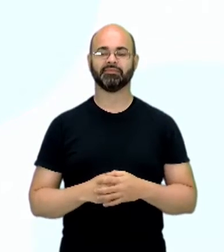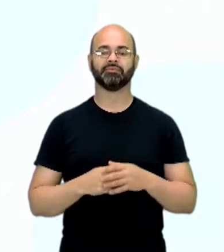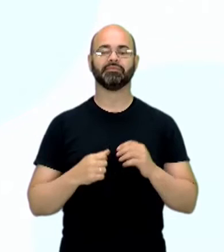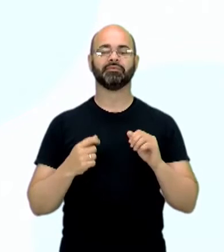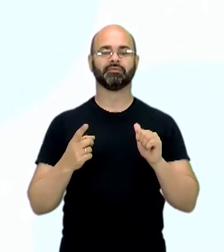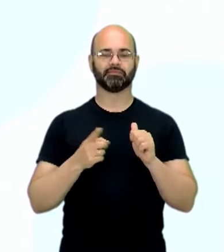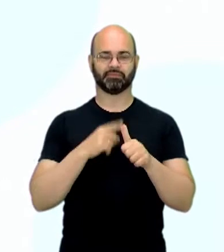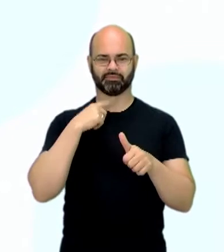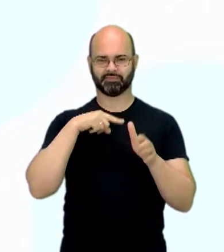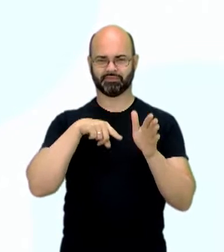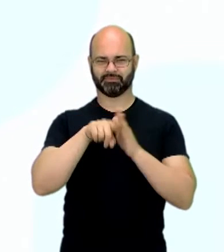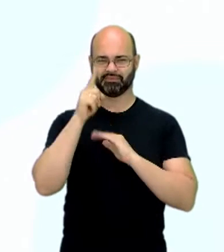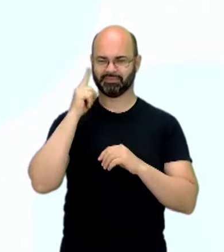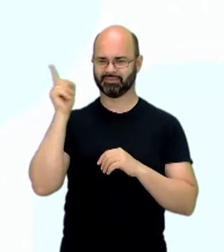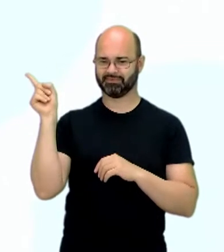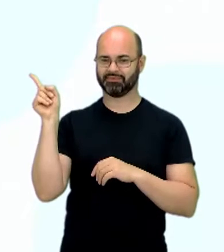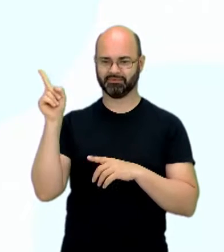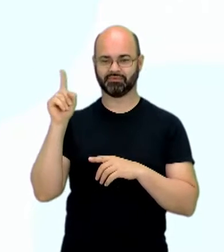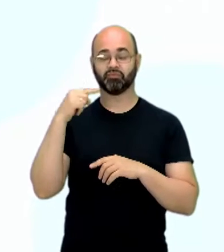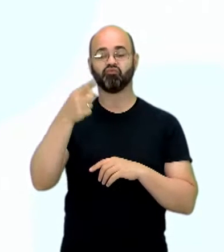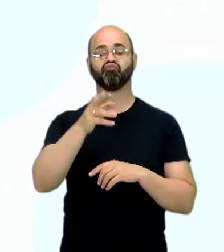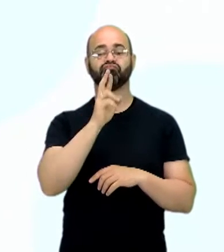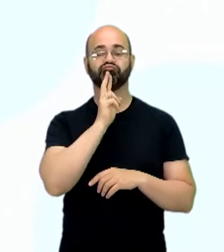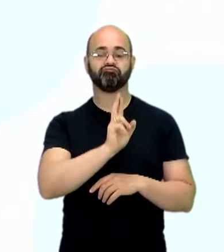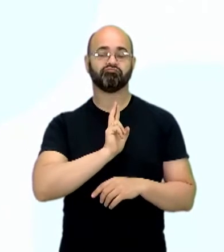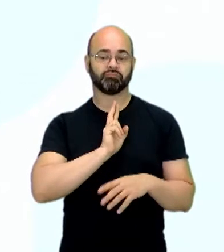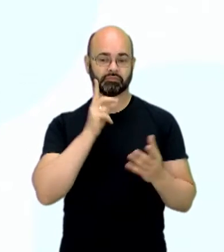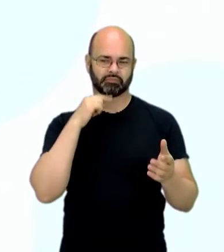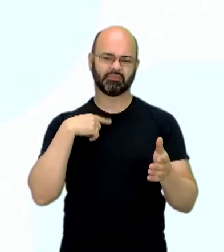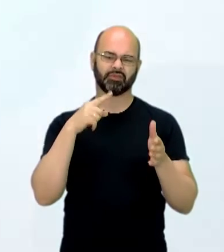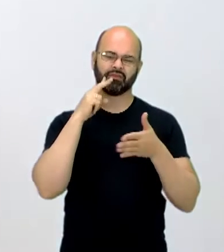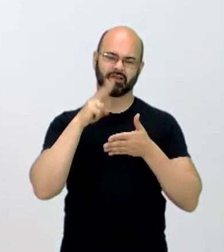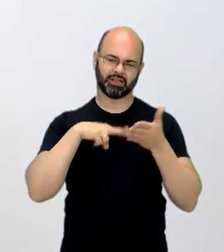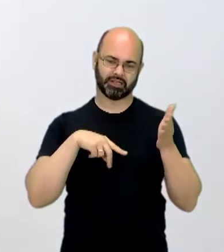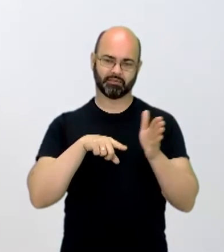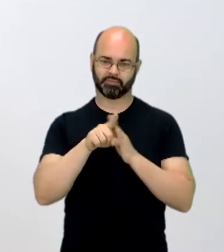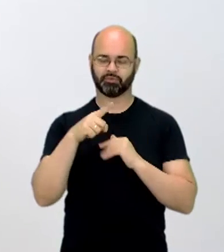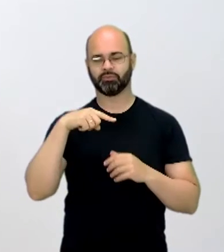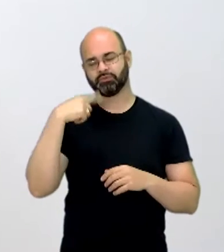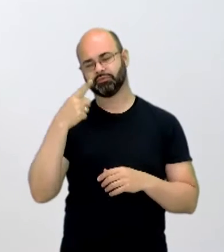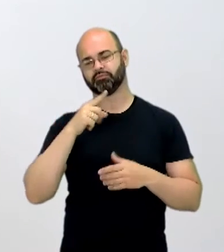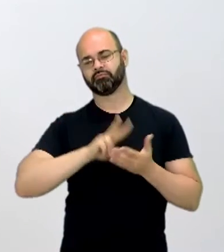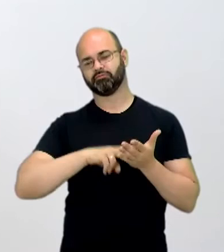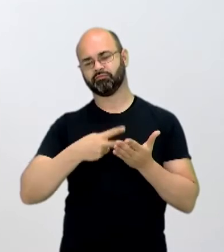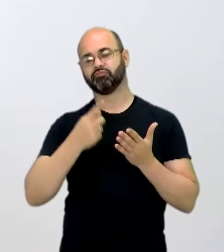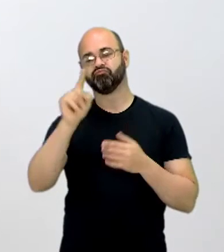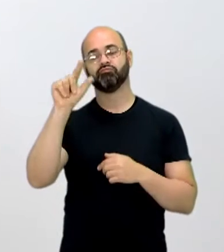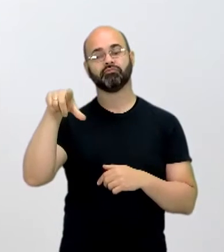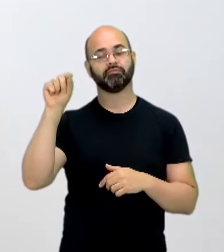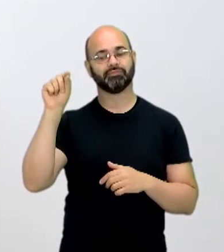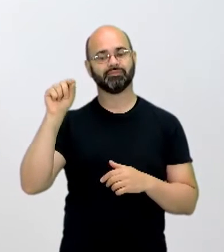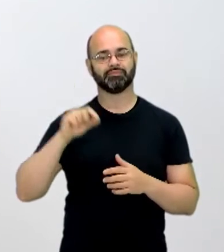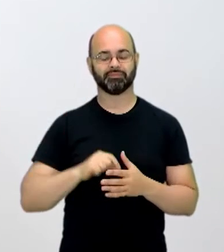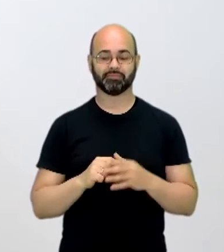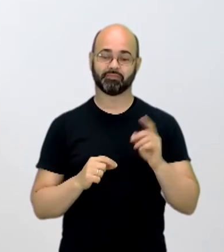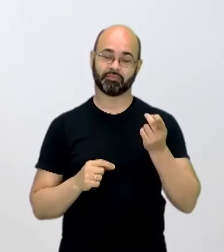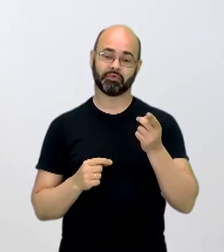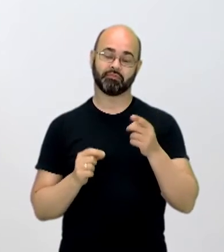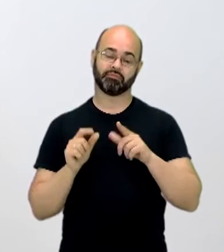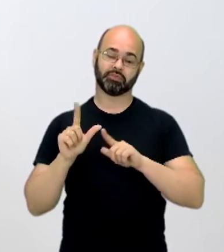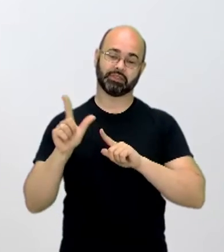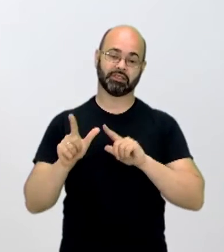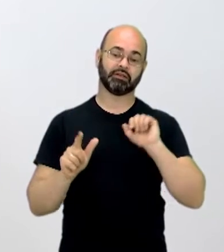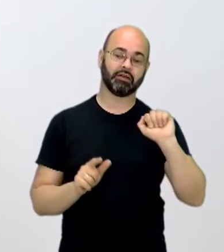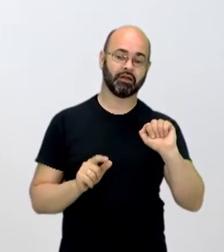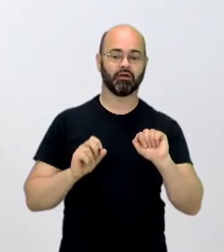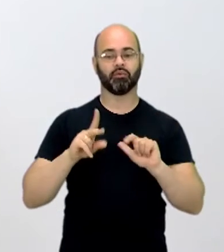para mim que vai aparecer daqui a pouquinho aí na tela. Eu vou ler a pergunta, traduzir e depois você vai escolher ou a letra A ou a letra B. Se